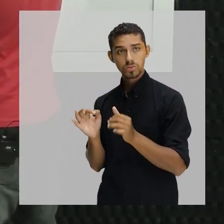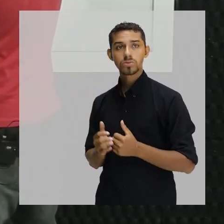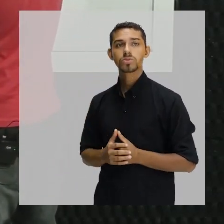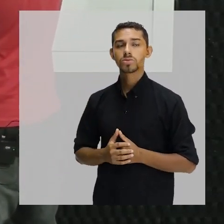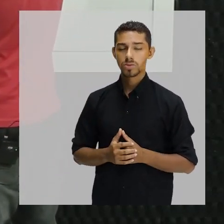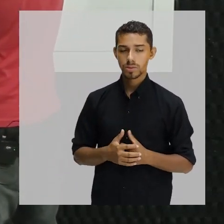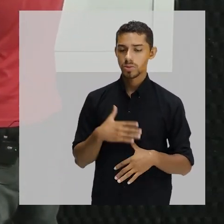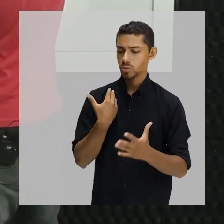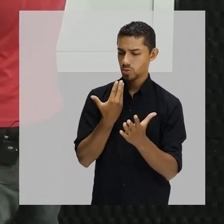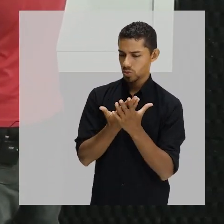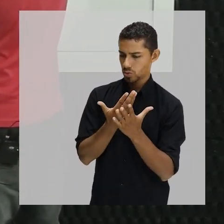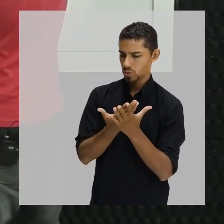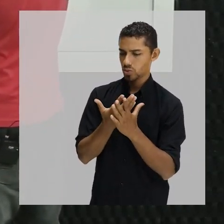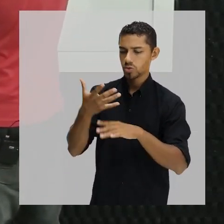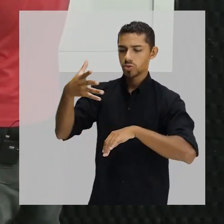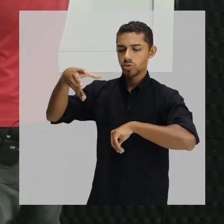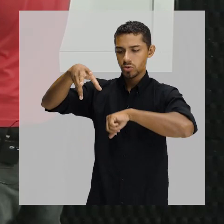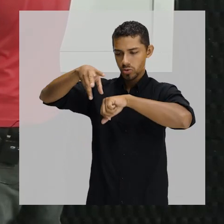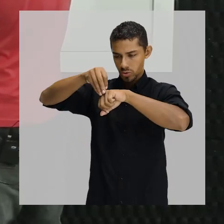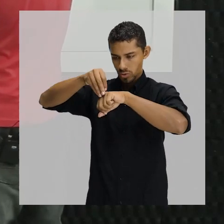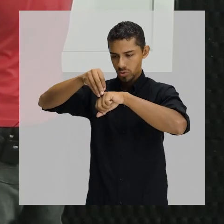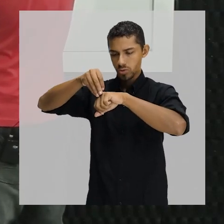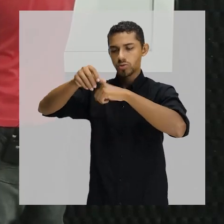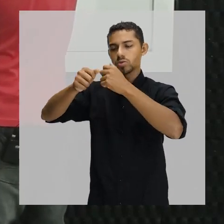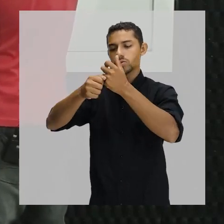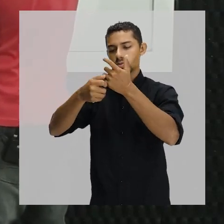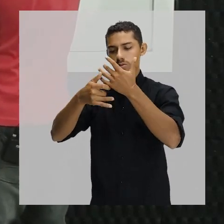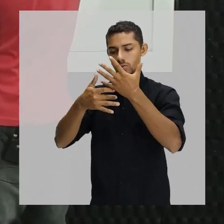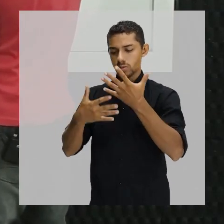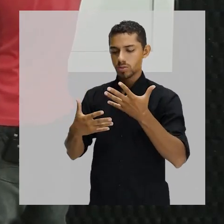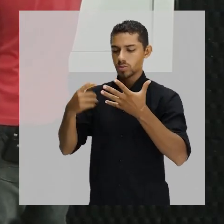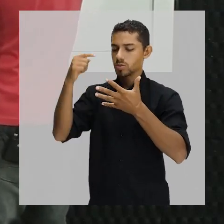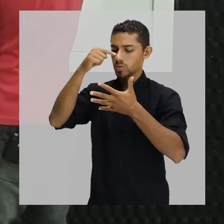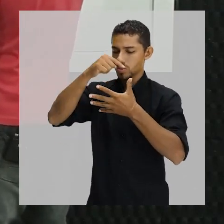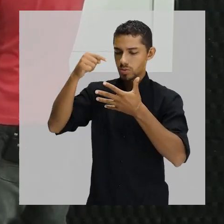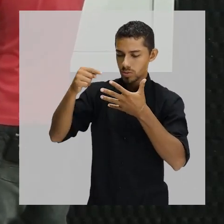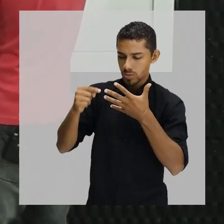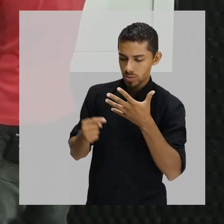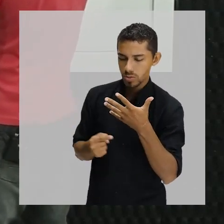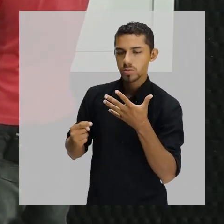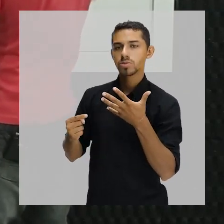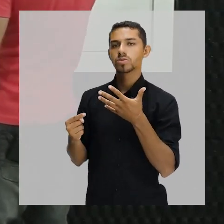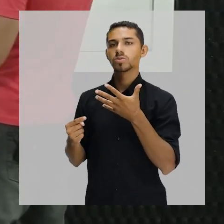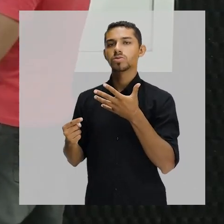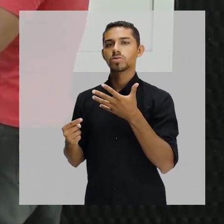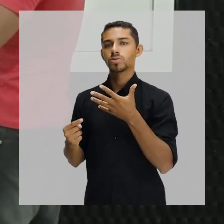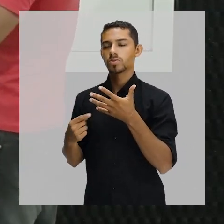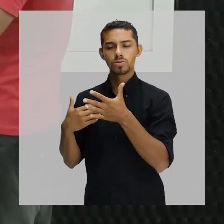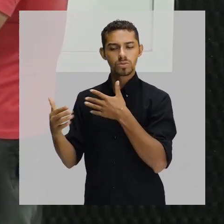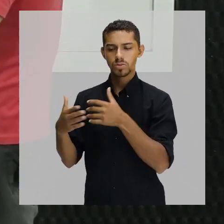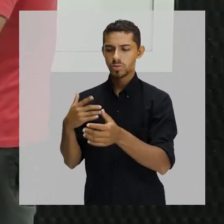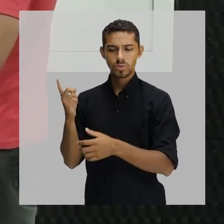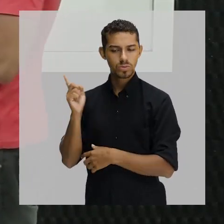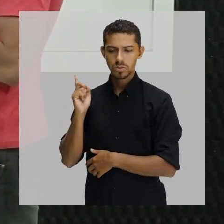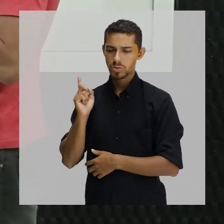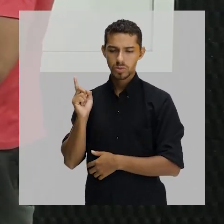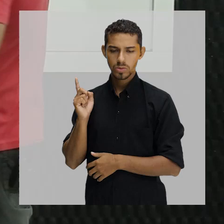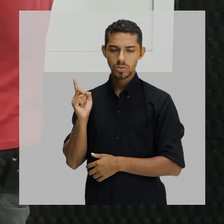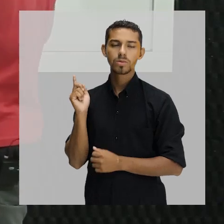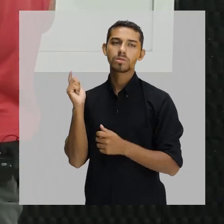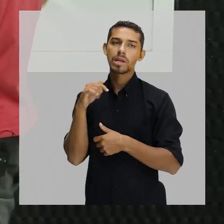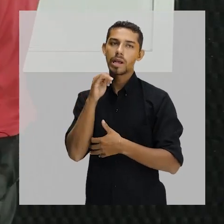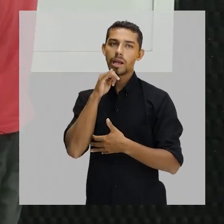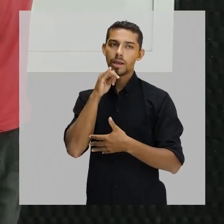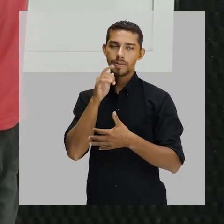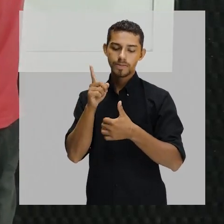conhecimento, ele tem uma certa classificação. Ele não é feito de forma aleatória, jamais. Eu tenho, por